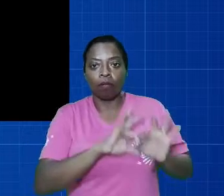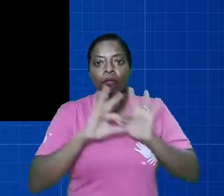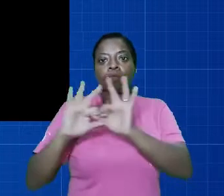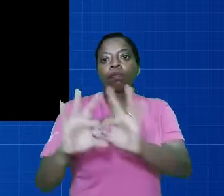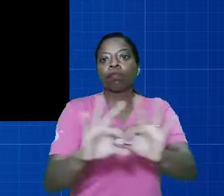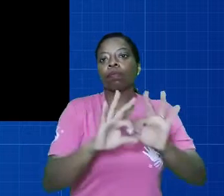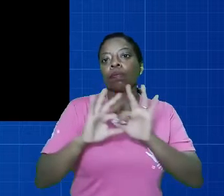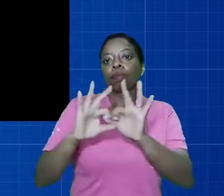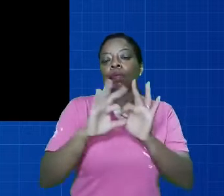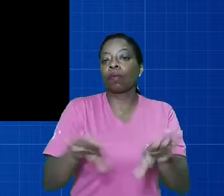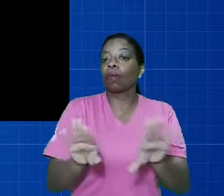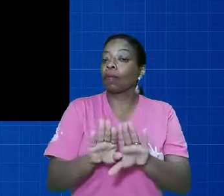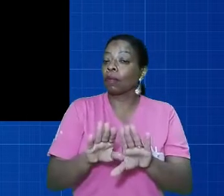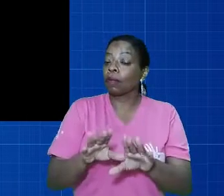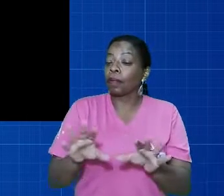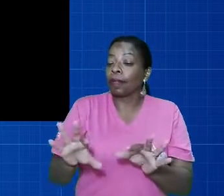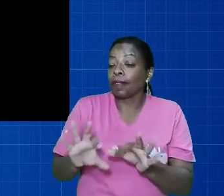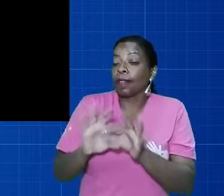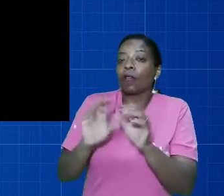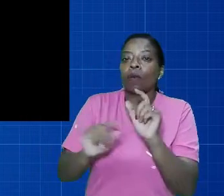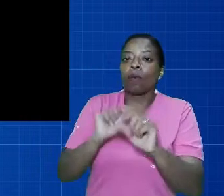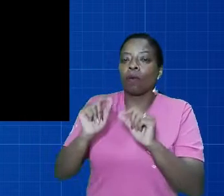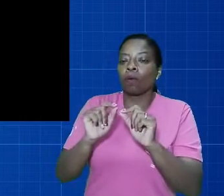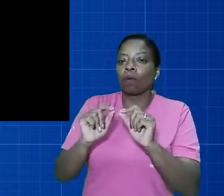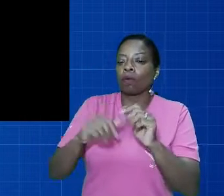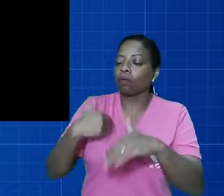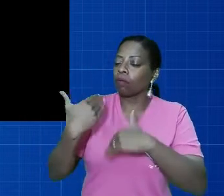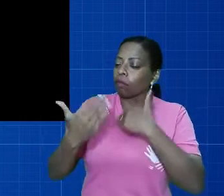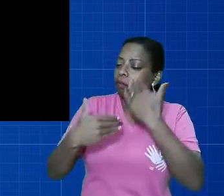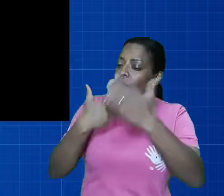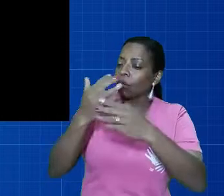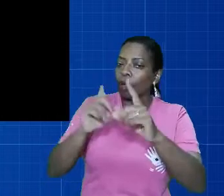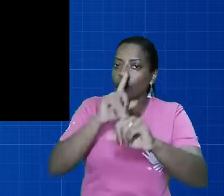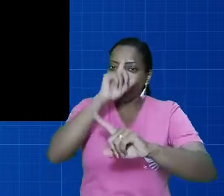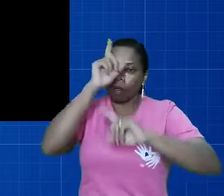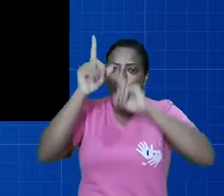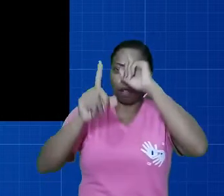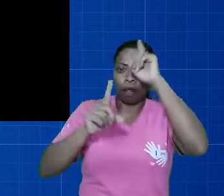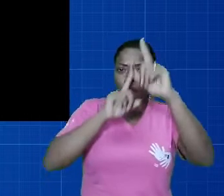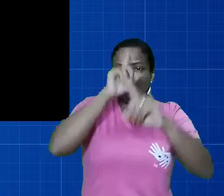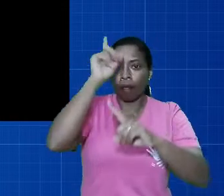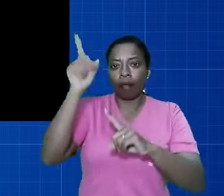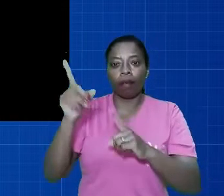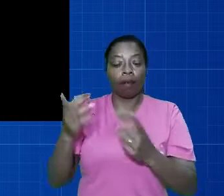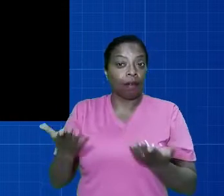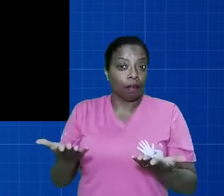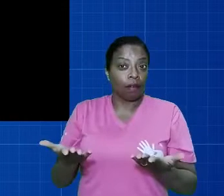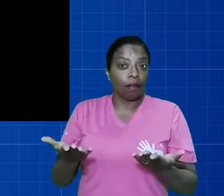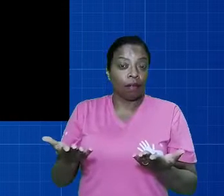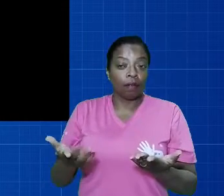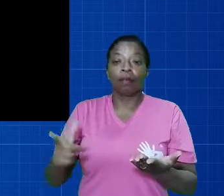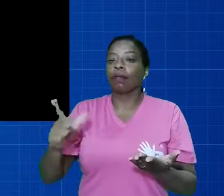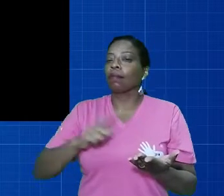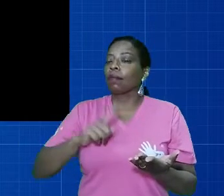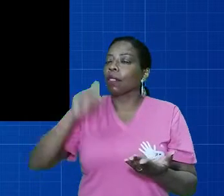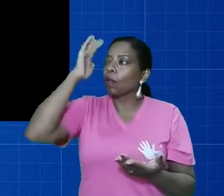da criatividade. Né? Então, as teorias que vão formular ali